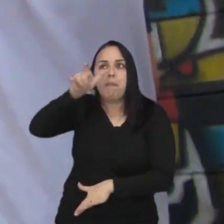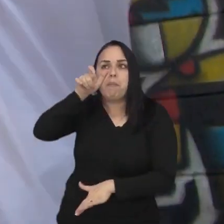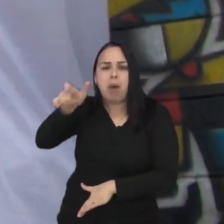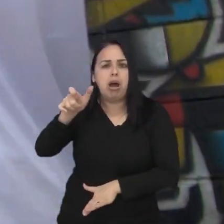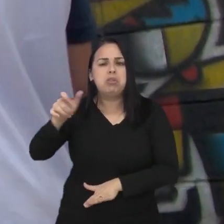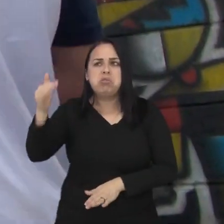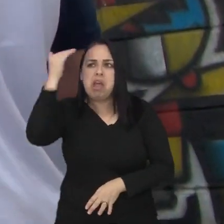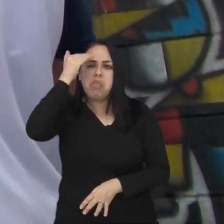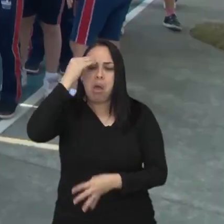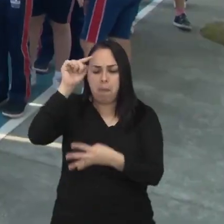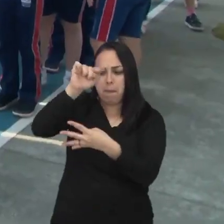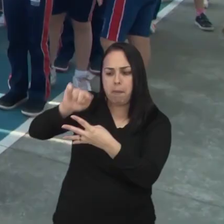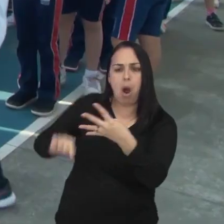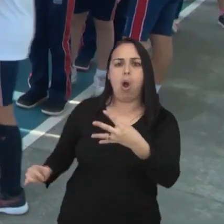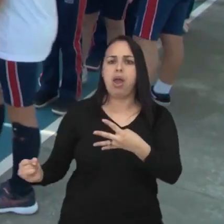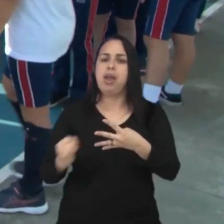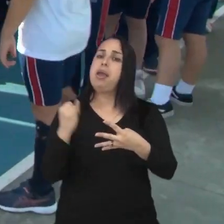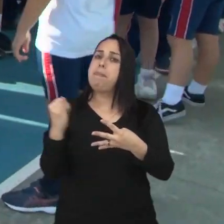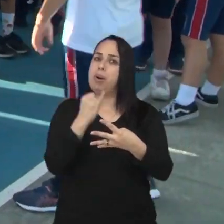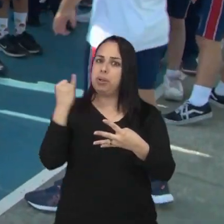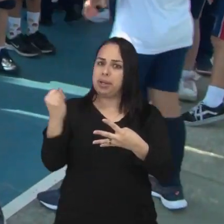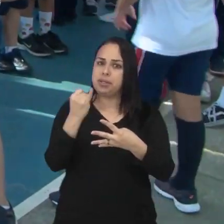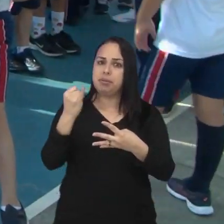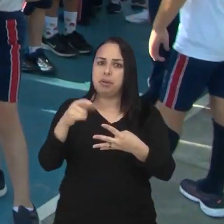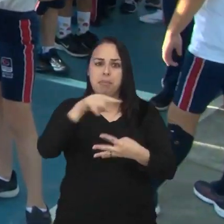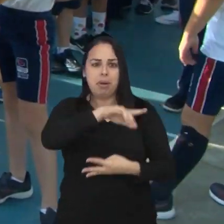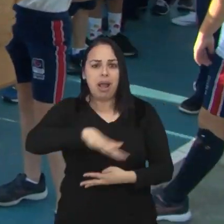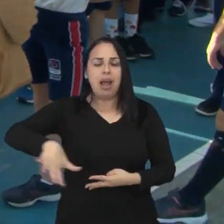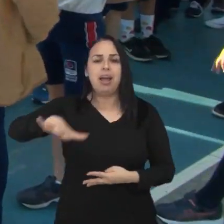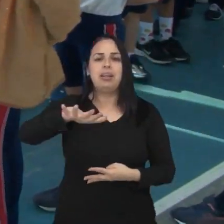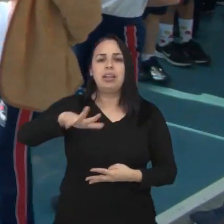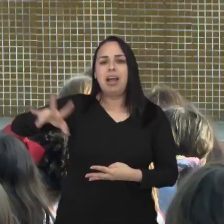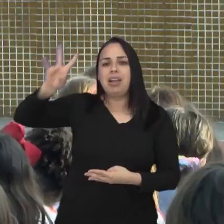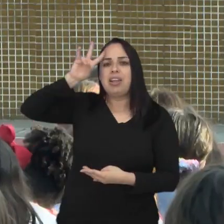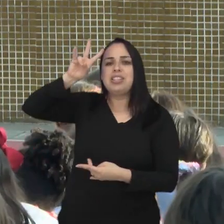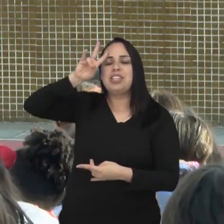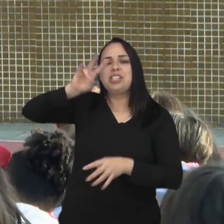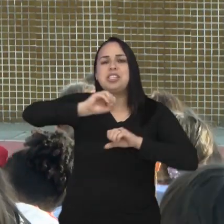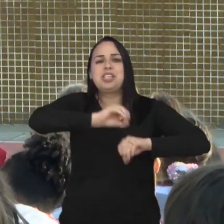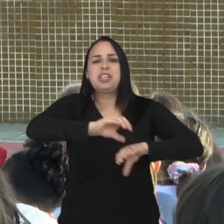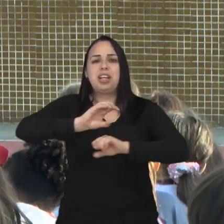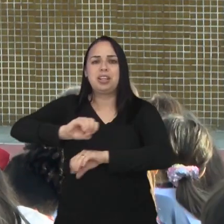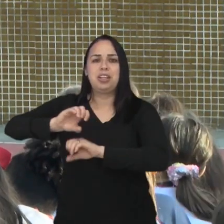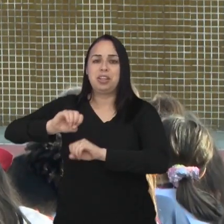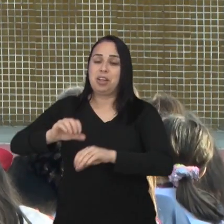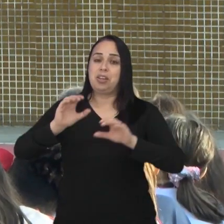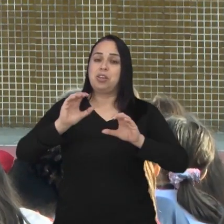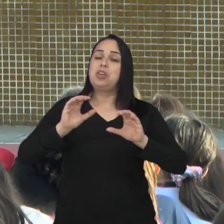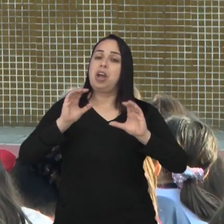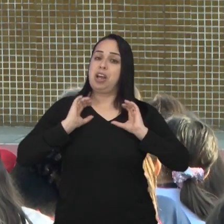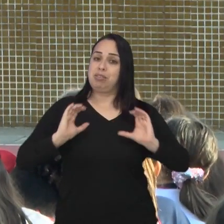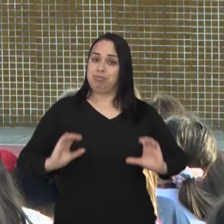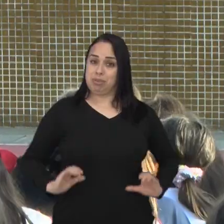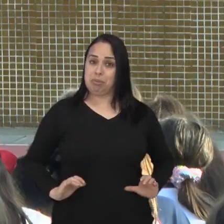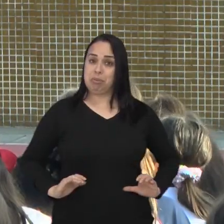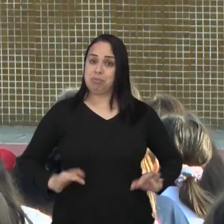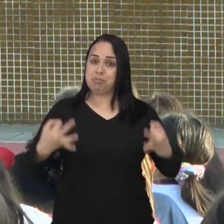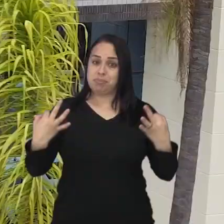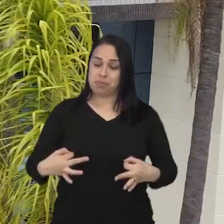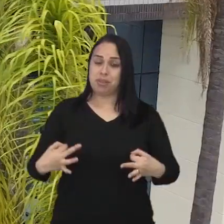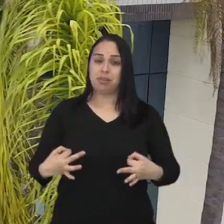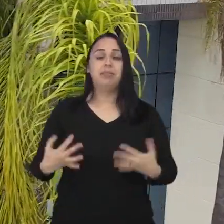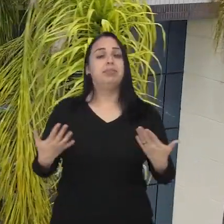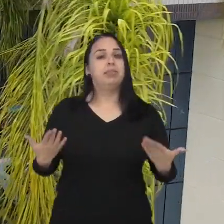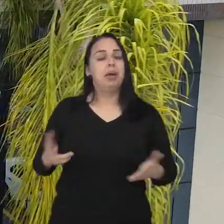interesse pelos símbolos nacionais é fundamental para manter vivos nossa história e nossos valores cívicos para as futuras